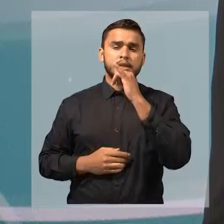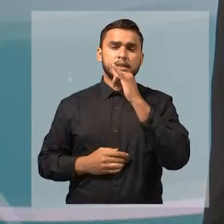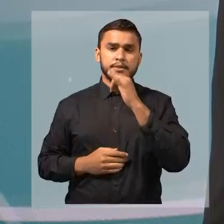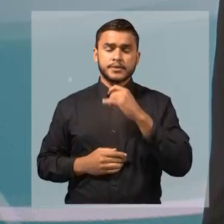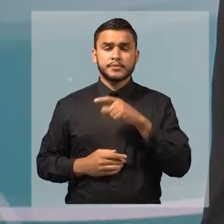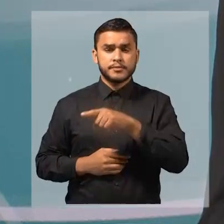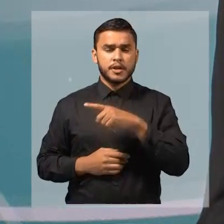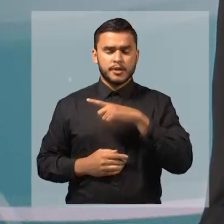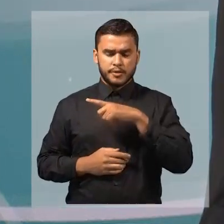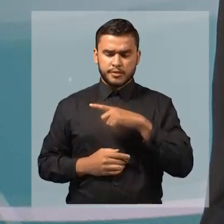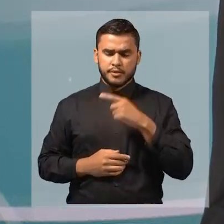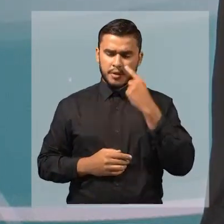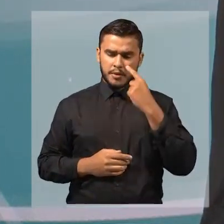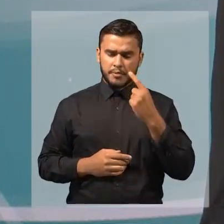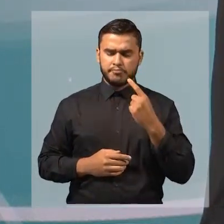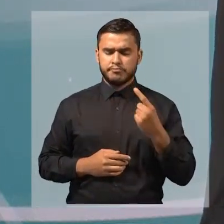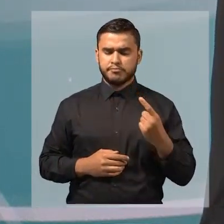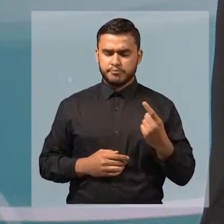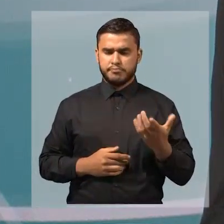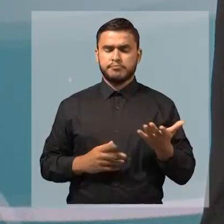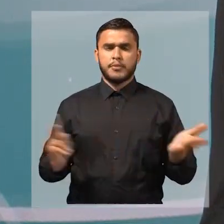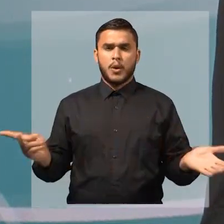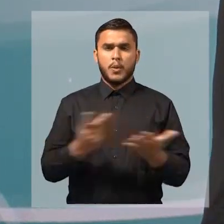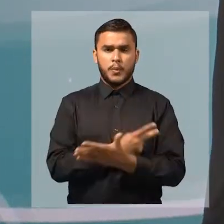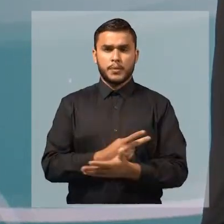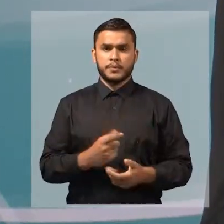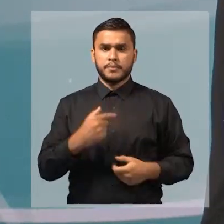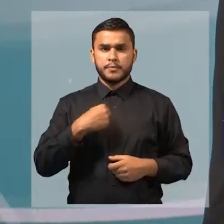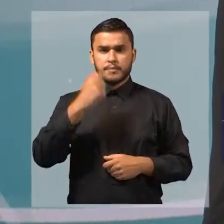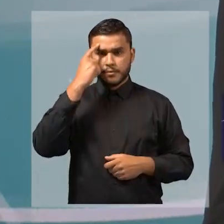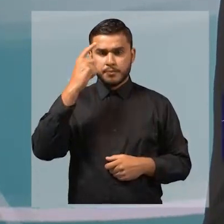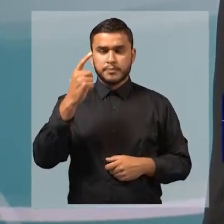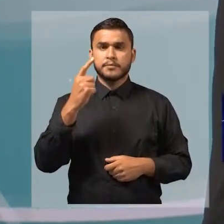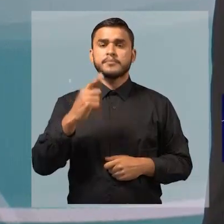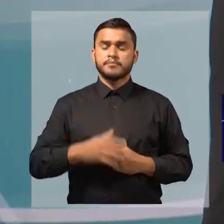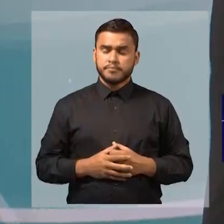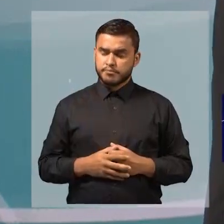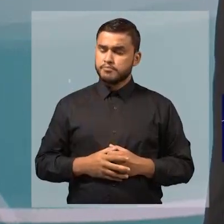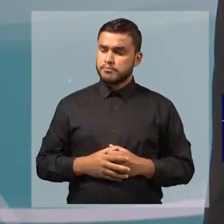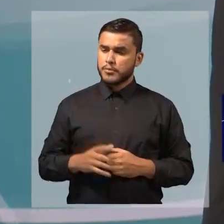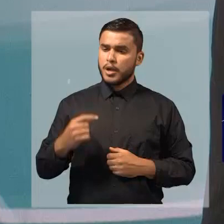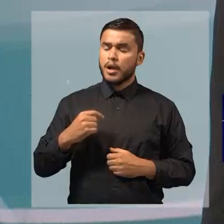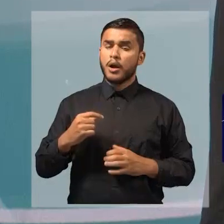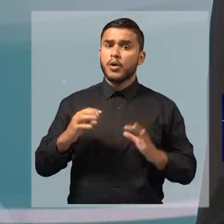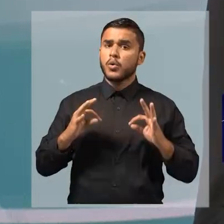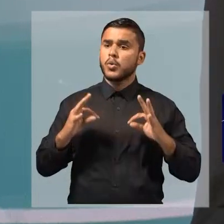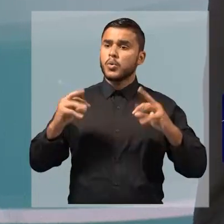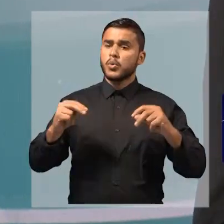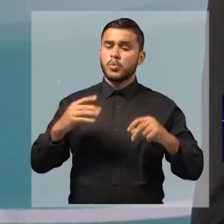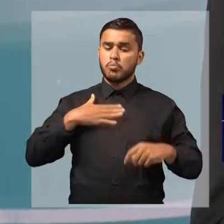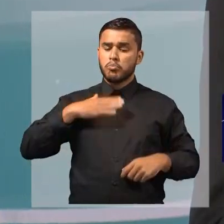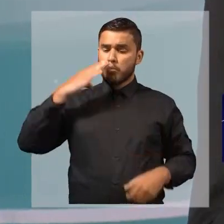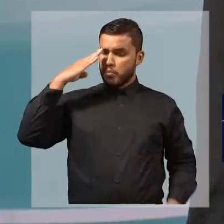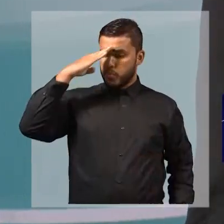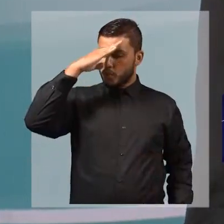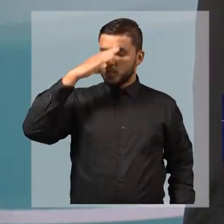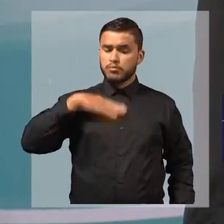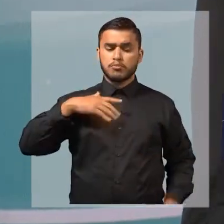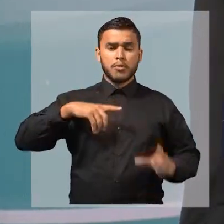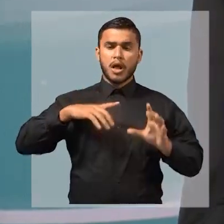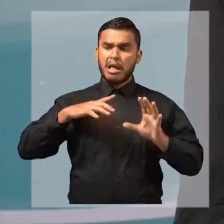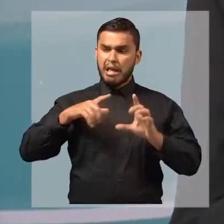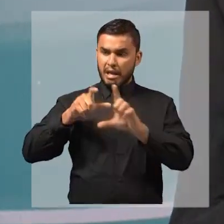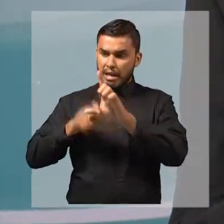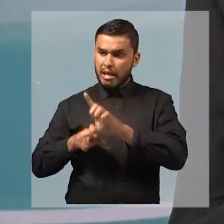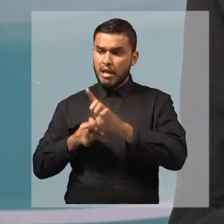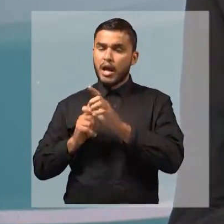no governo com aquela disposição de independência absoluta por conta desses efeitos que o professor Moreira está colocando,